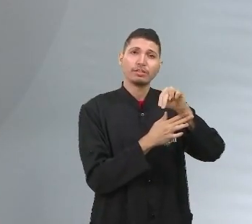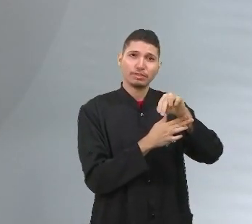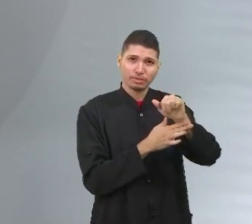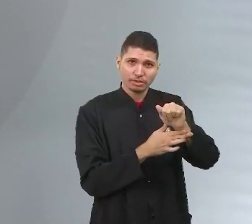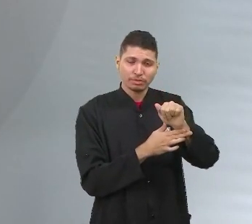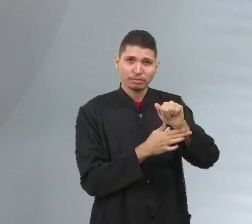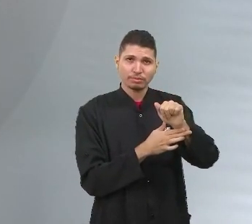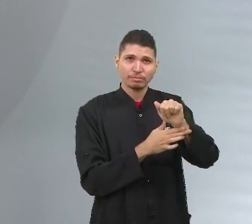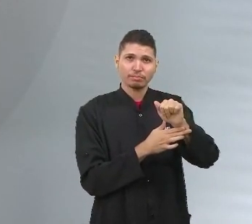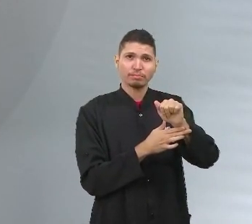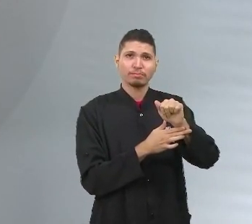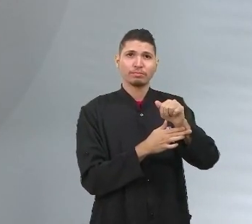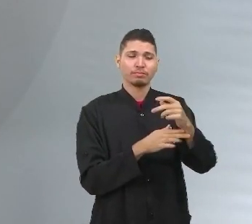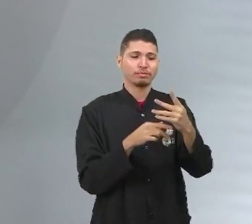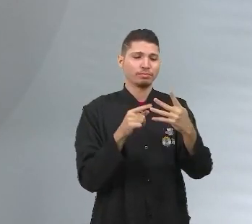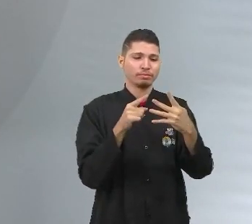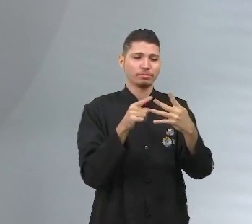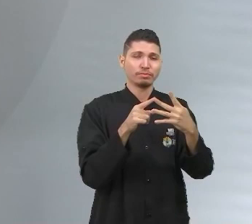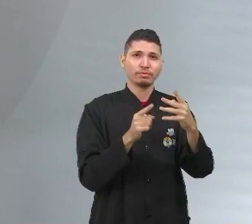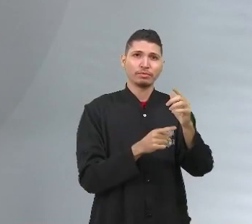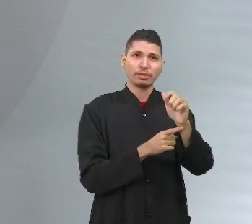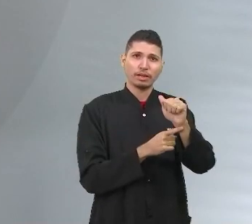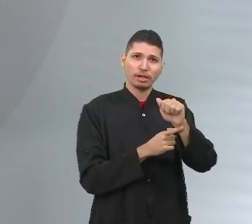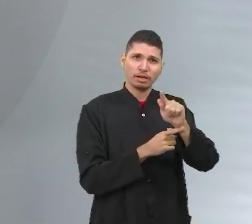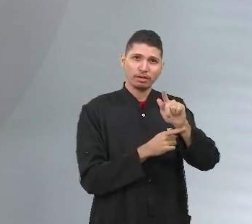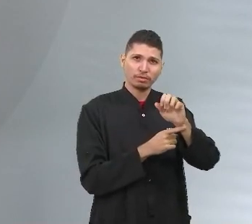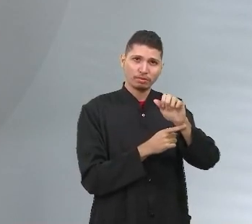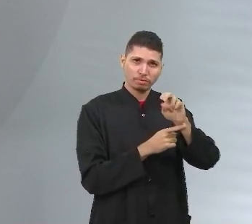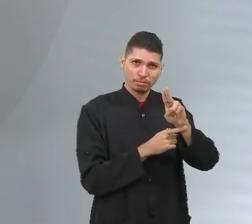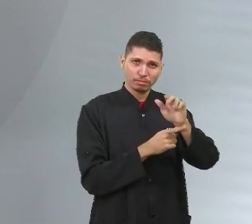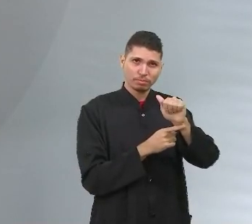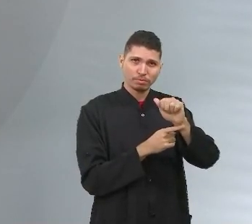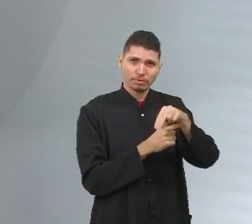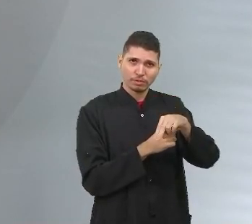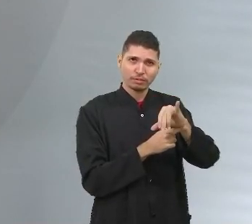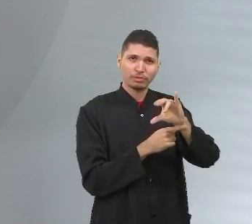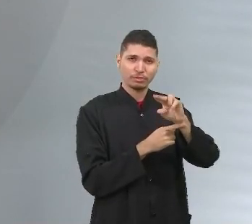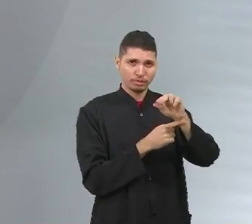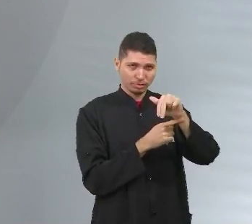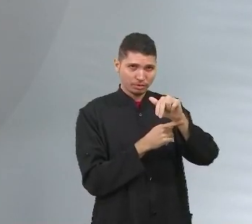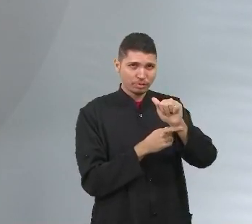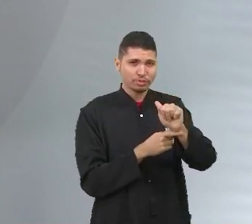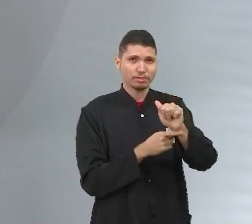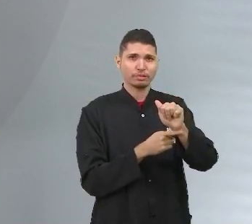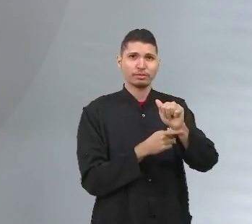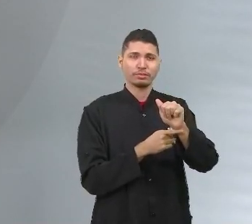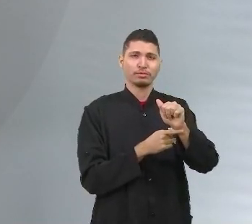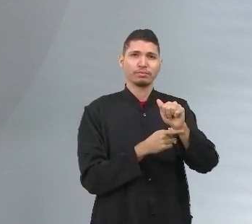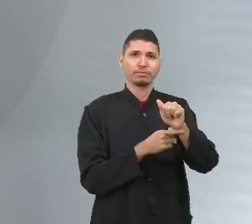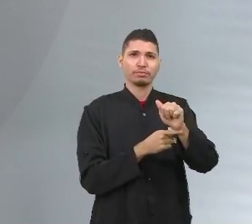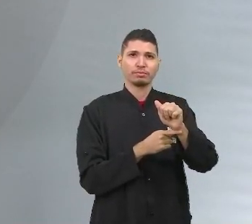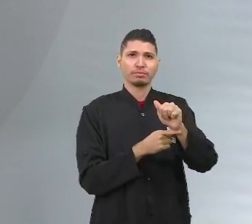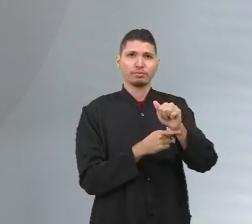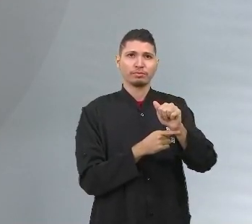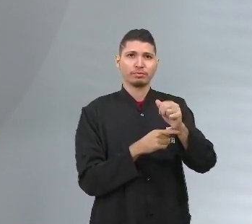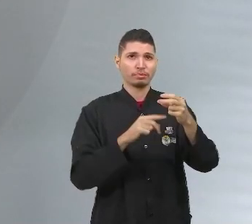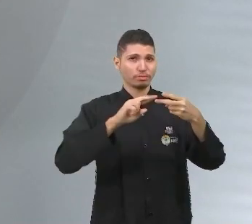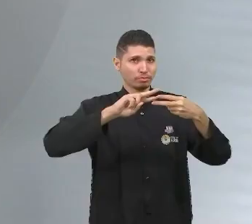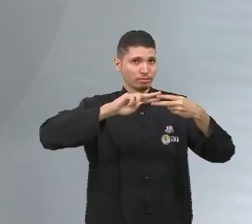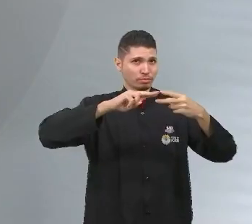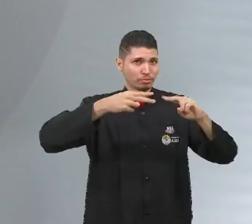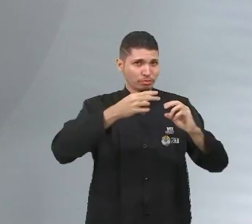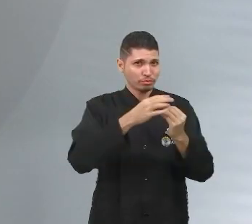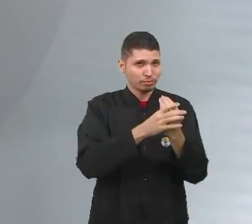à timina, e a guanina, que é complementar à citosina. Quando o DNA